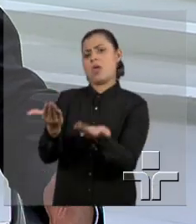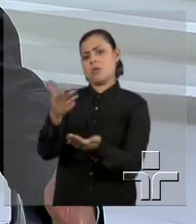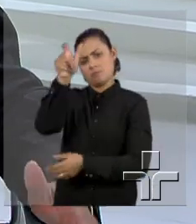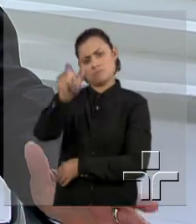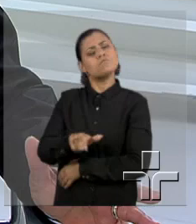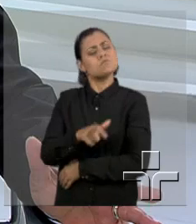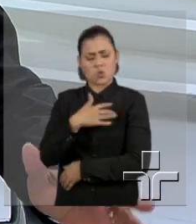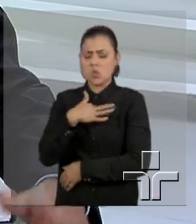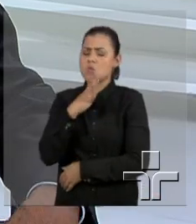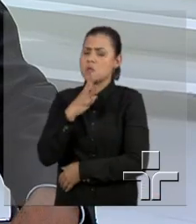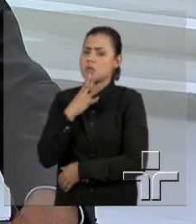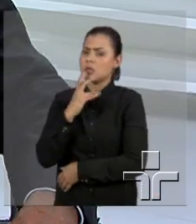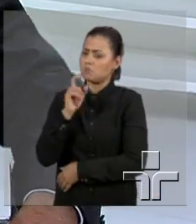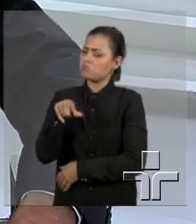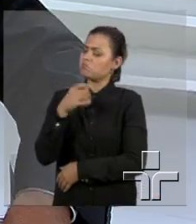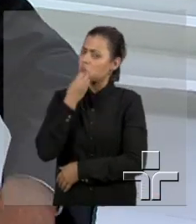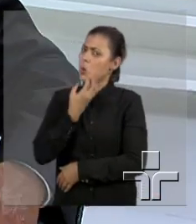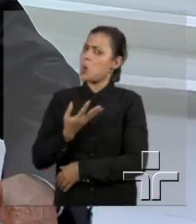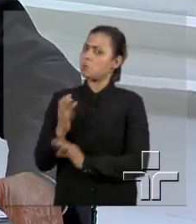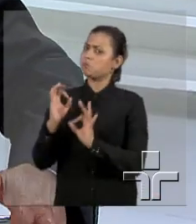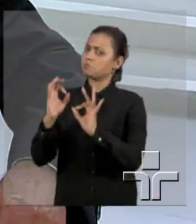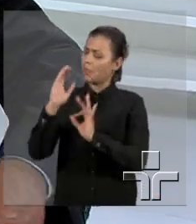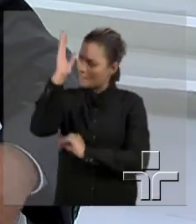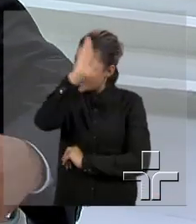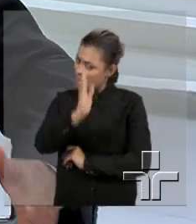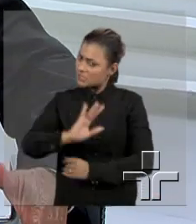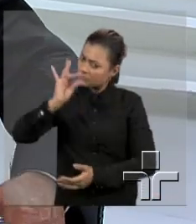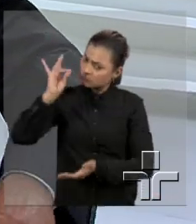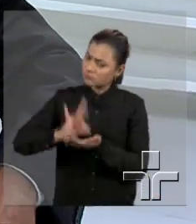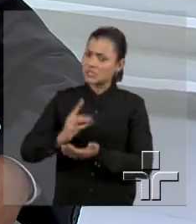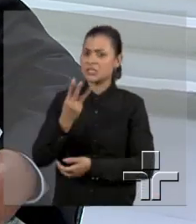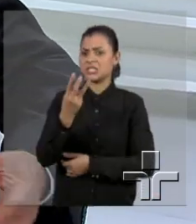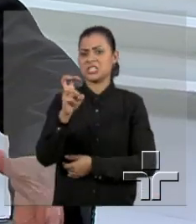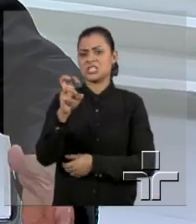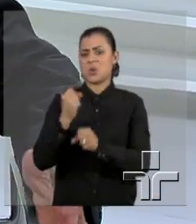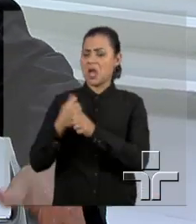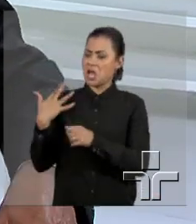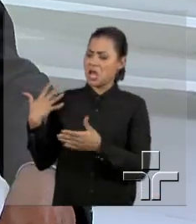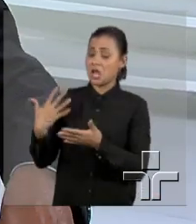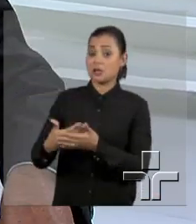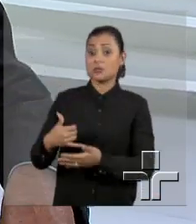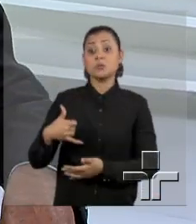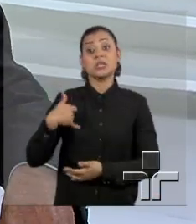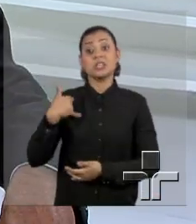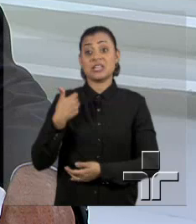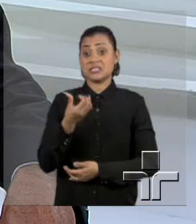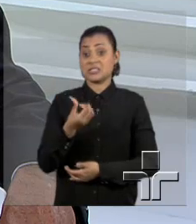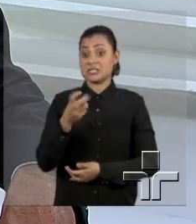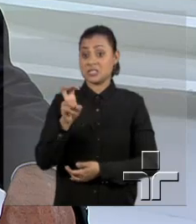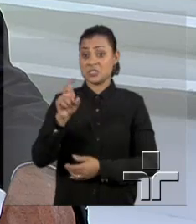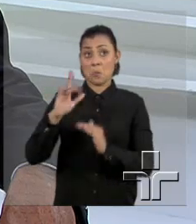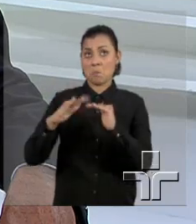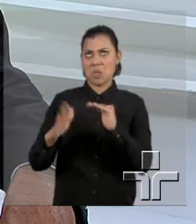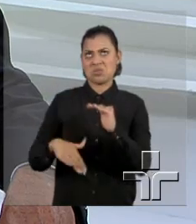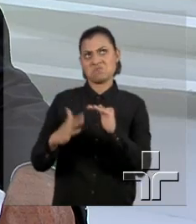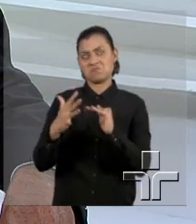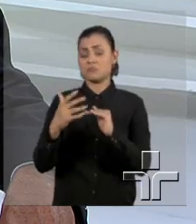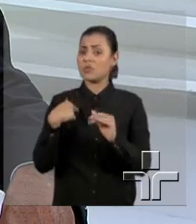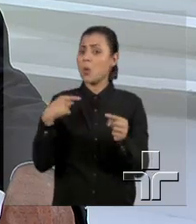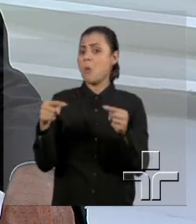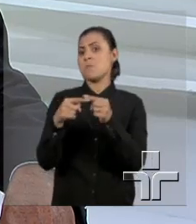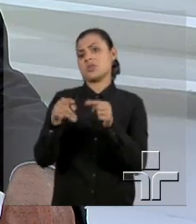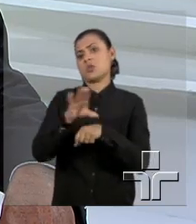consta, reputação ilibada, brasileiro nato, mais de 35 anos, menos de 65, portanto, preenche os